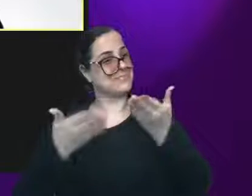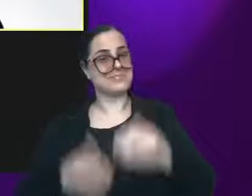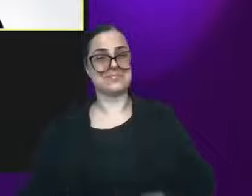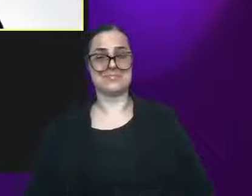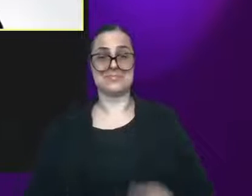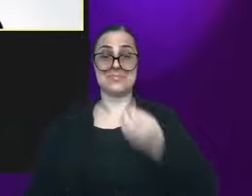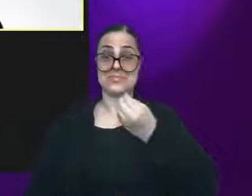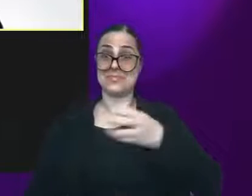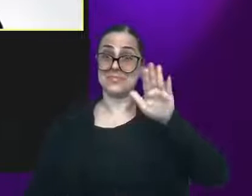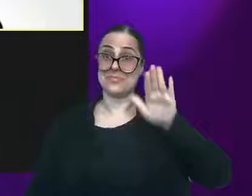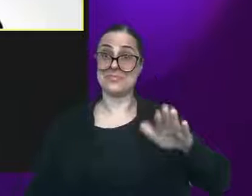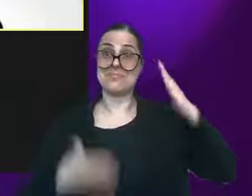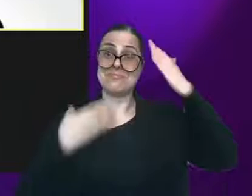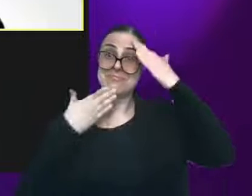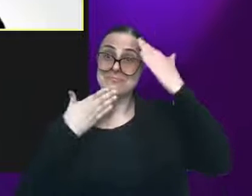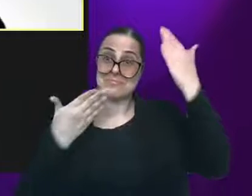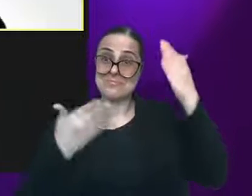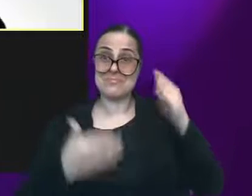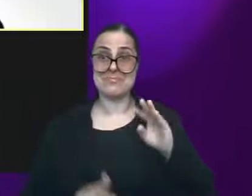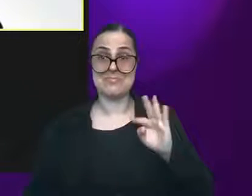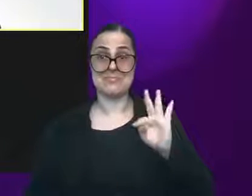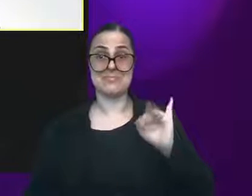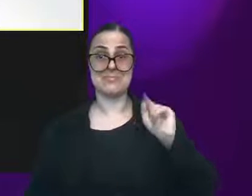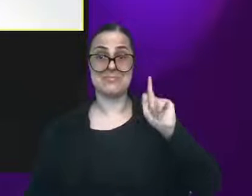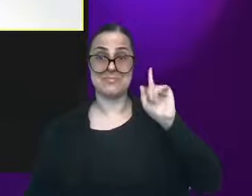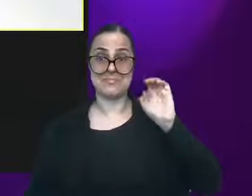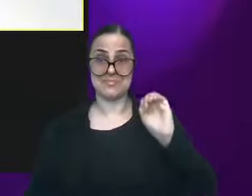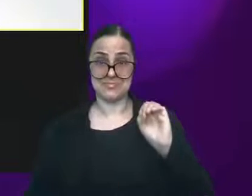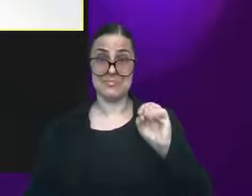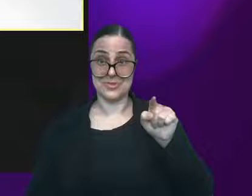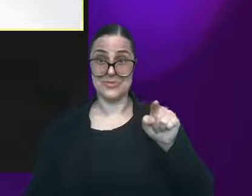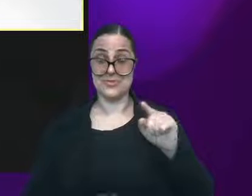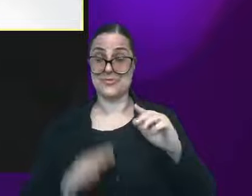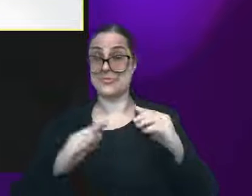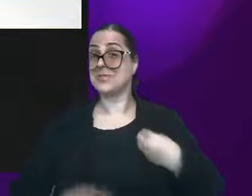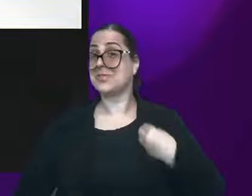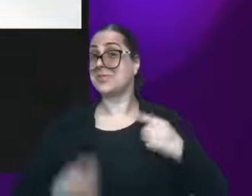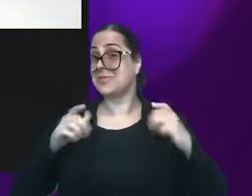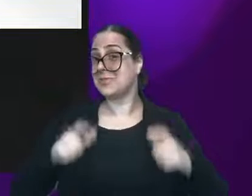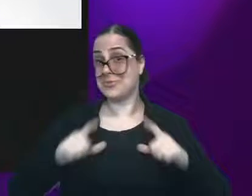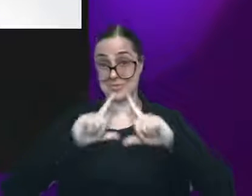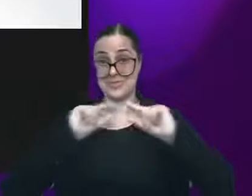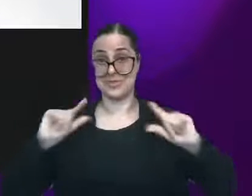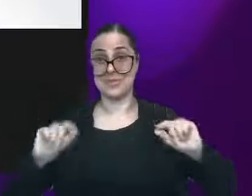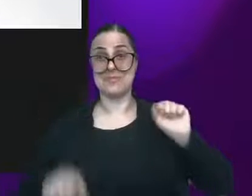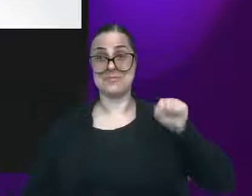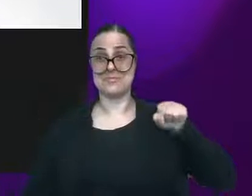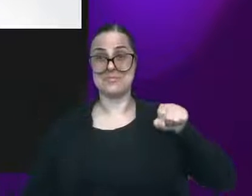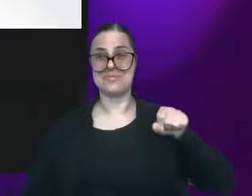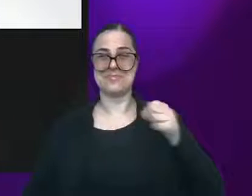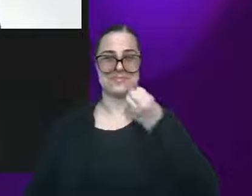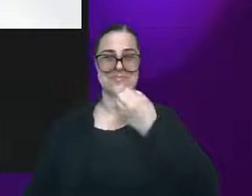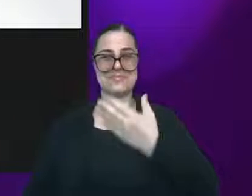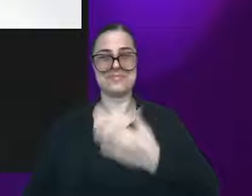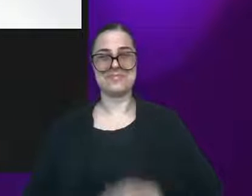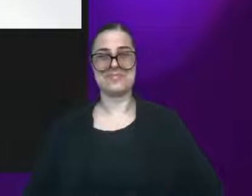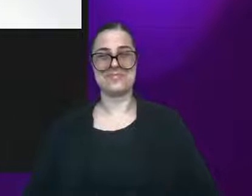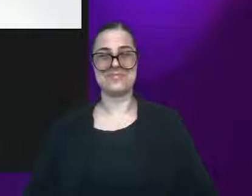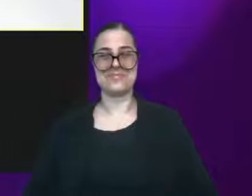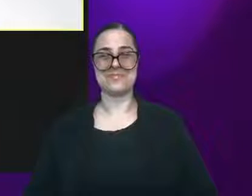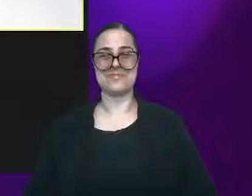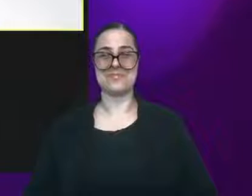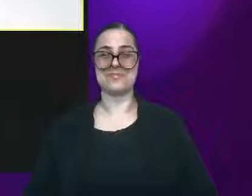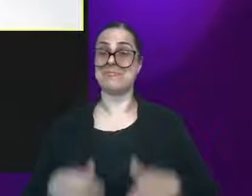tarde, obrigado, Tiago. Você está em Brasília? Tô. Então tá bom.